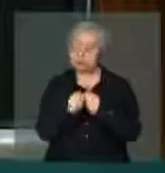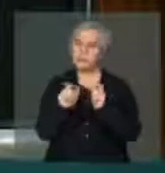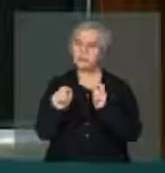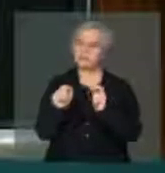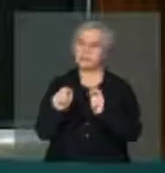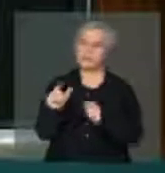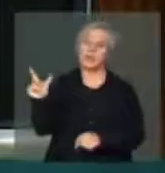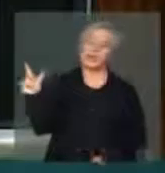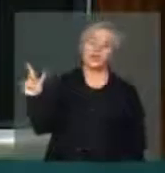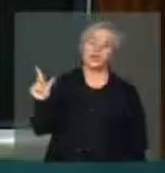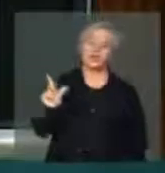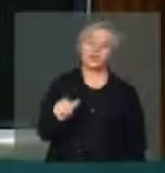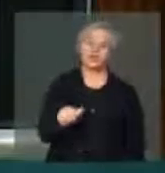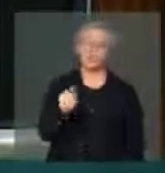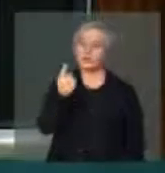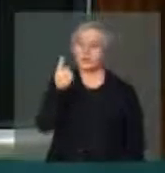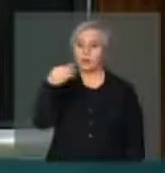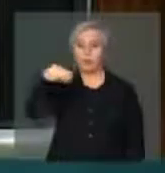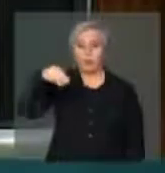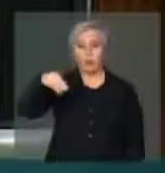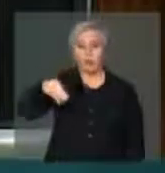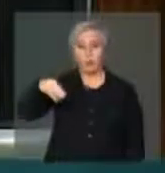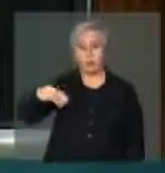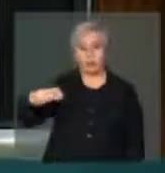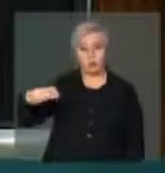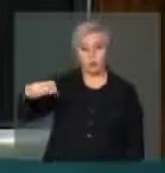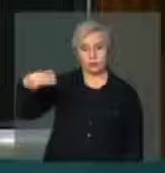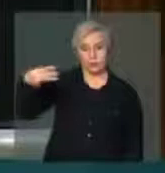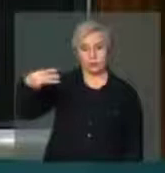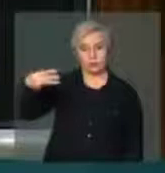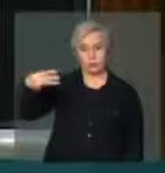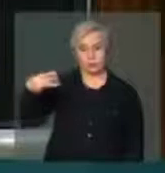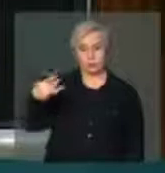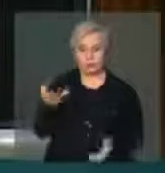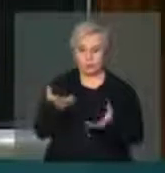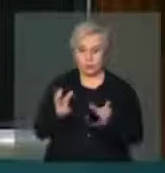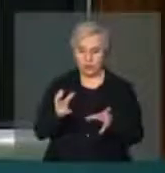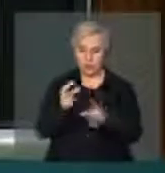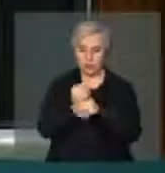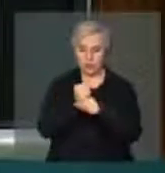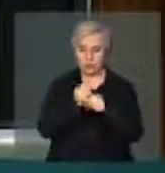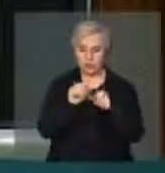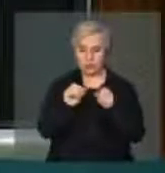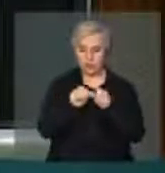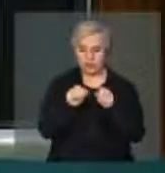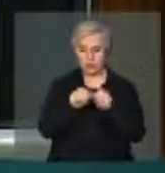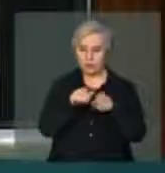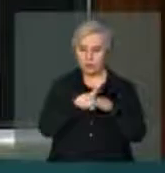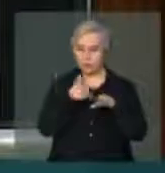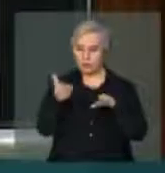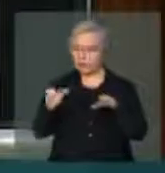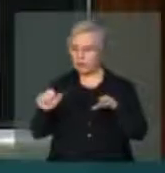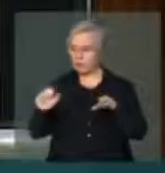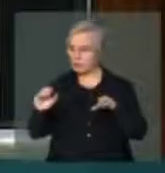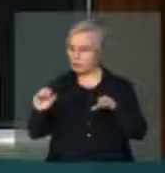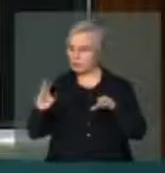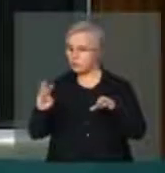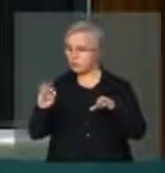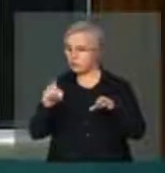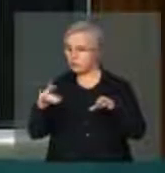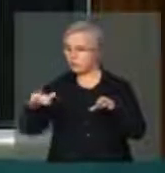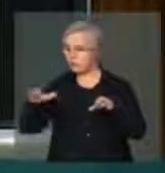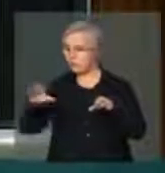redução de 1 metro cúbico da atual cota de operação do Lago de Sobradinho, o que